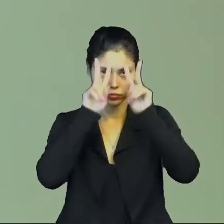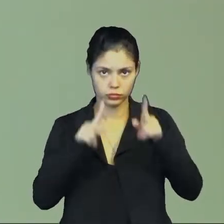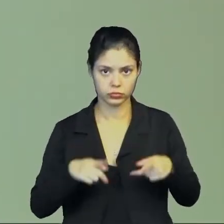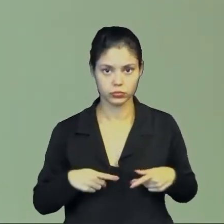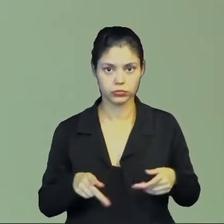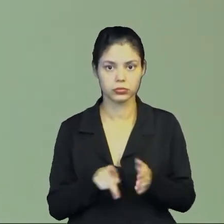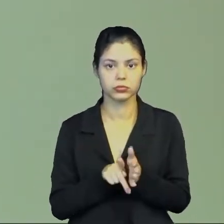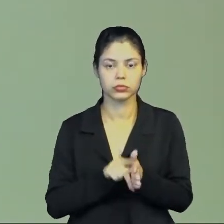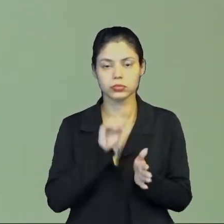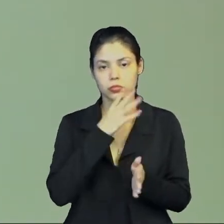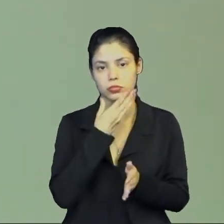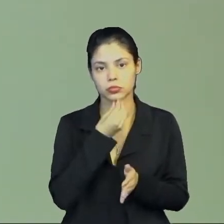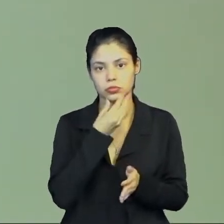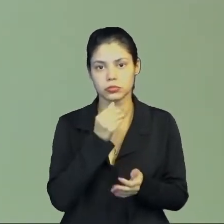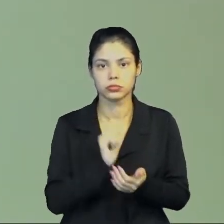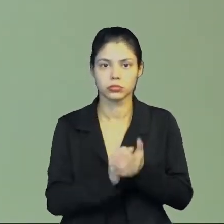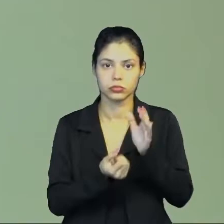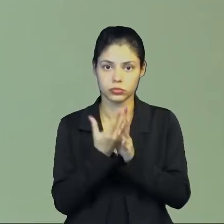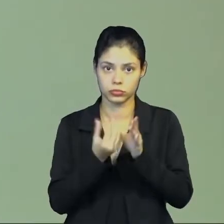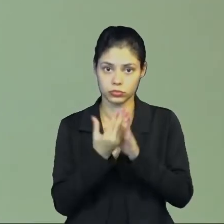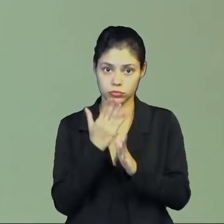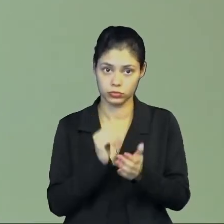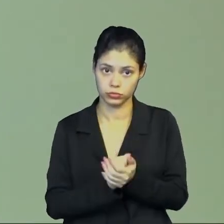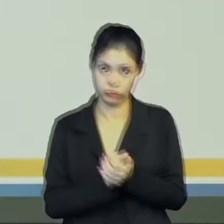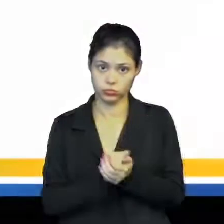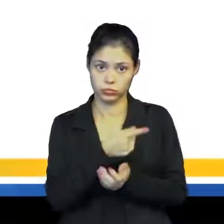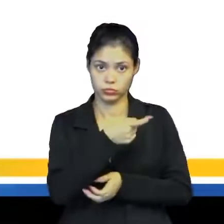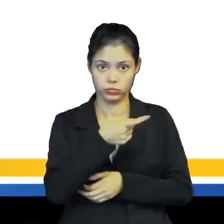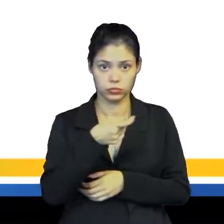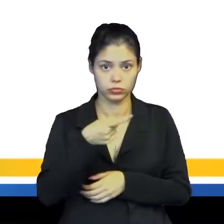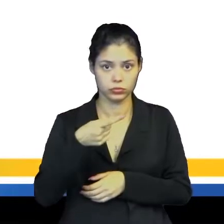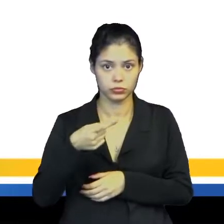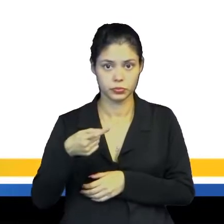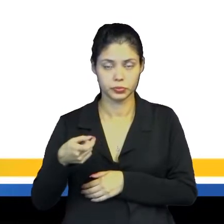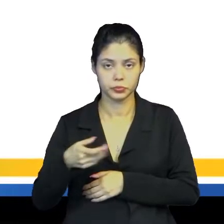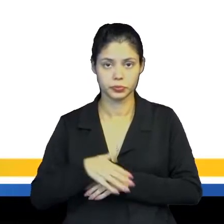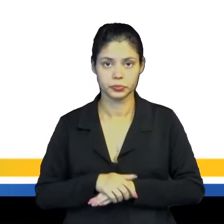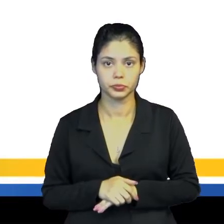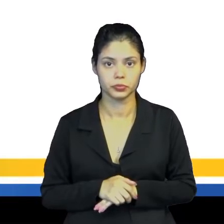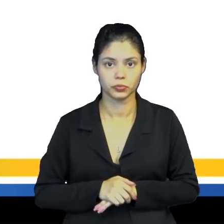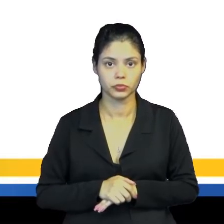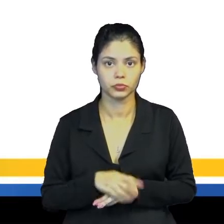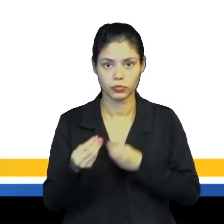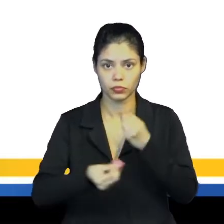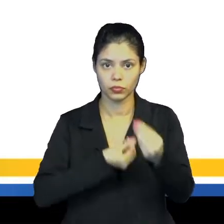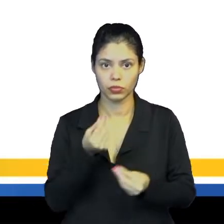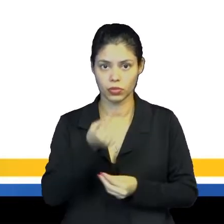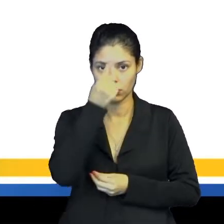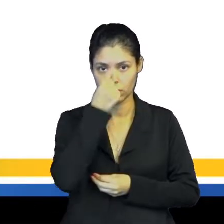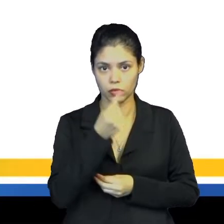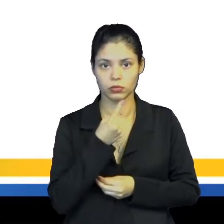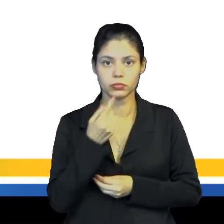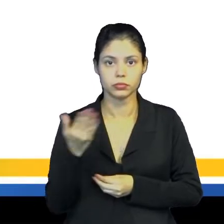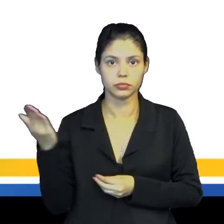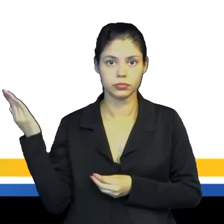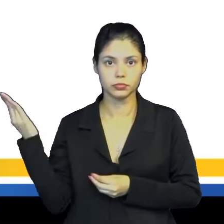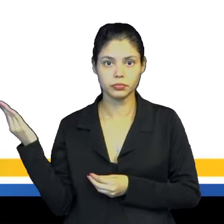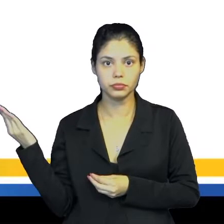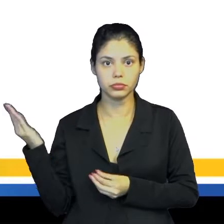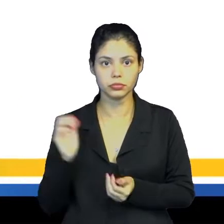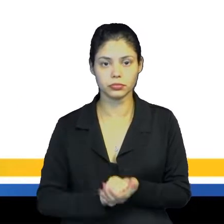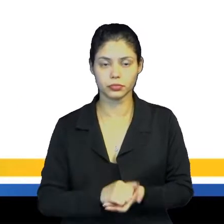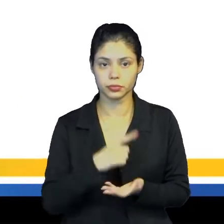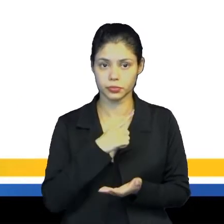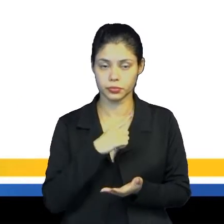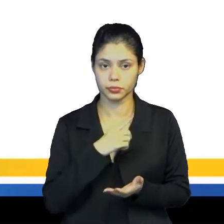gameta masculino, que é a produção dele, é chamado de espermatozoide. Então, conforme a figura que estamos vendo aí, isso aí